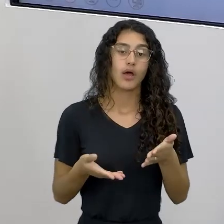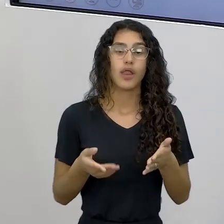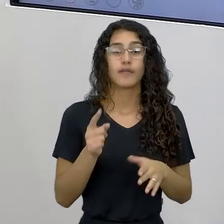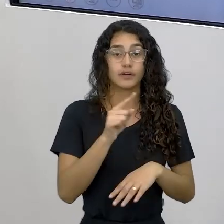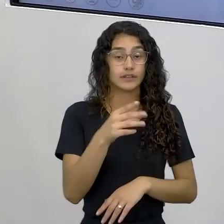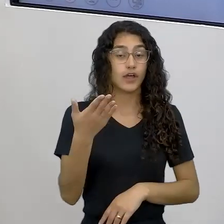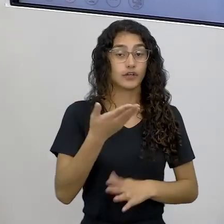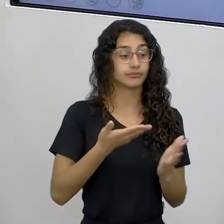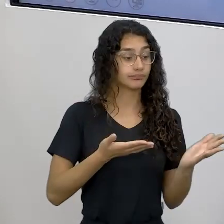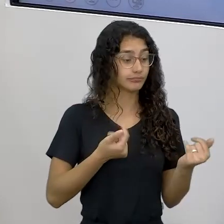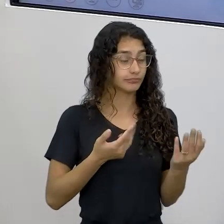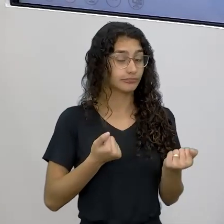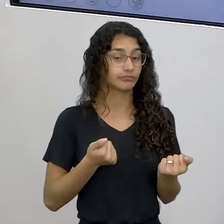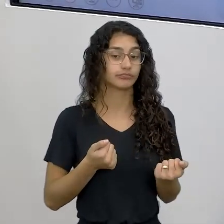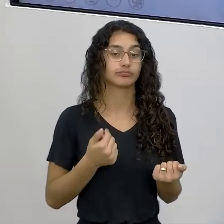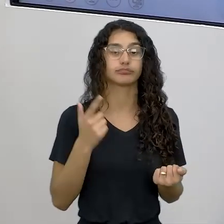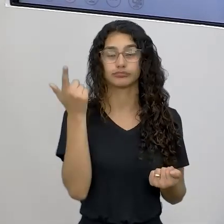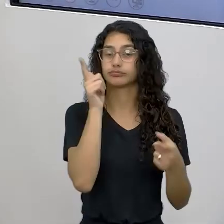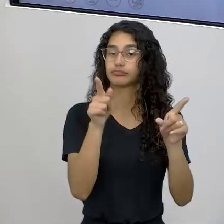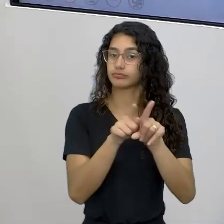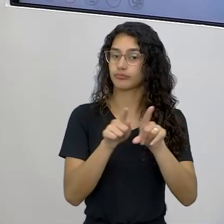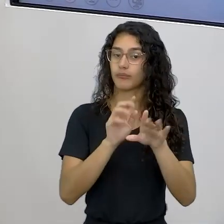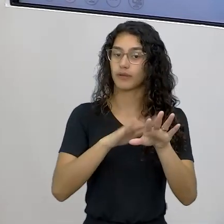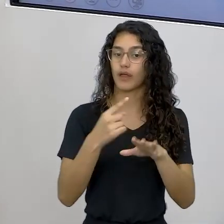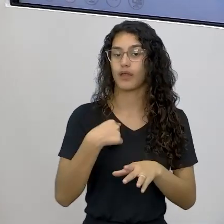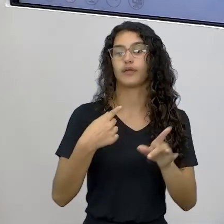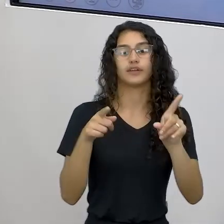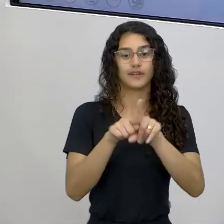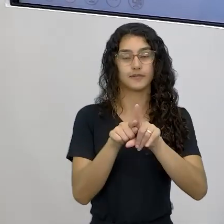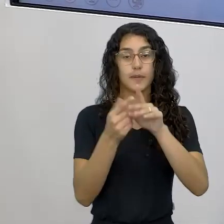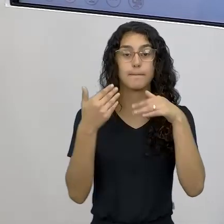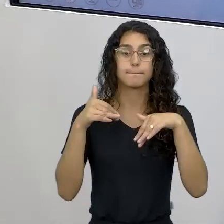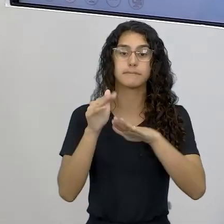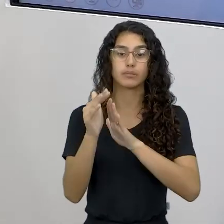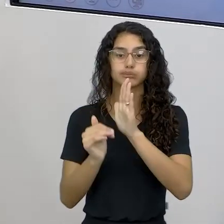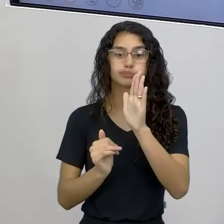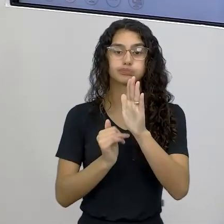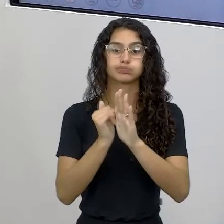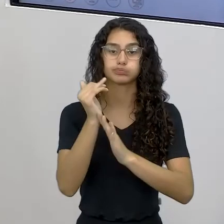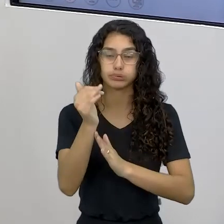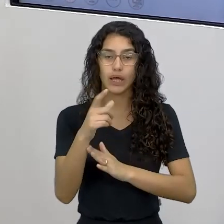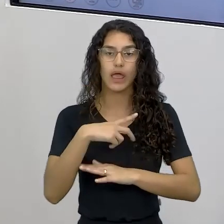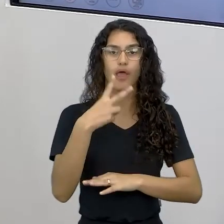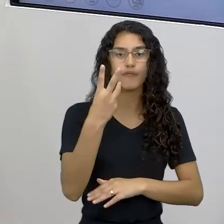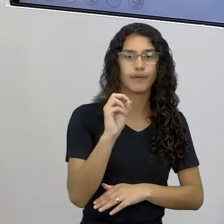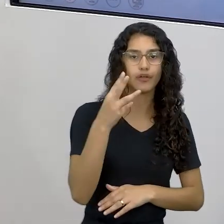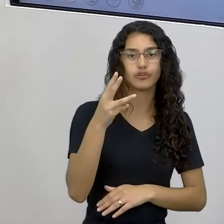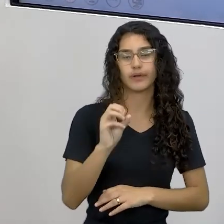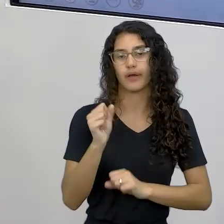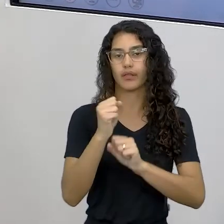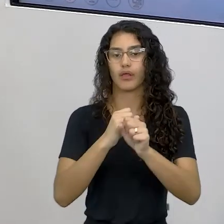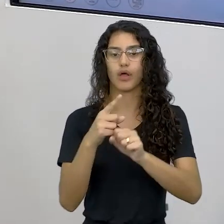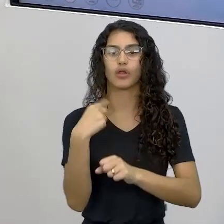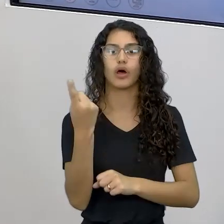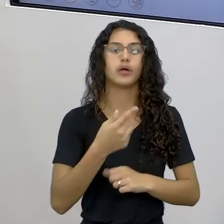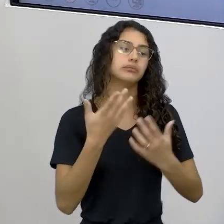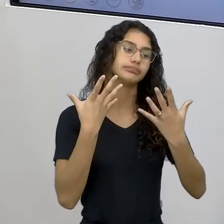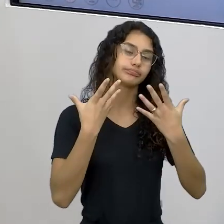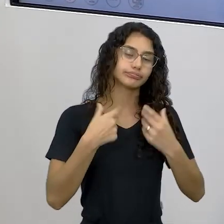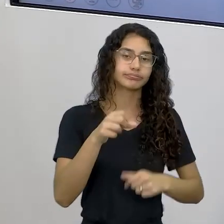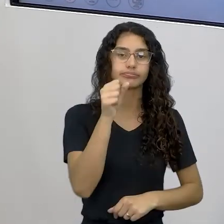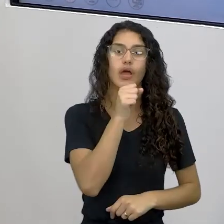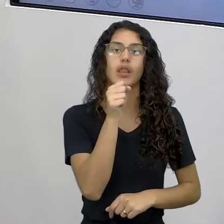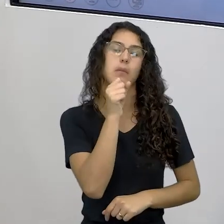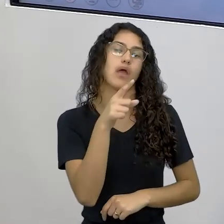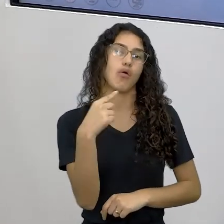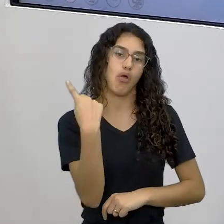são jovens, estão super ativos, eu também, mas daqui um tempo, daqui 20, 30 anos, a gente vai estar mais cansado. Será